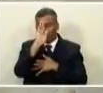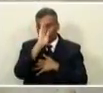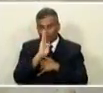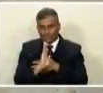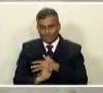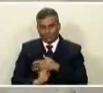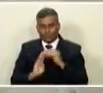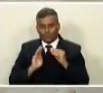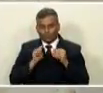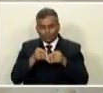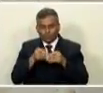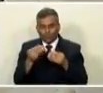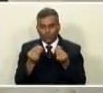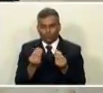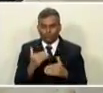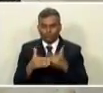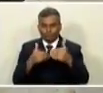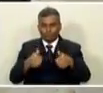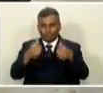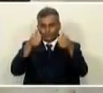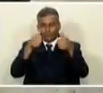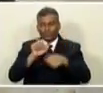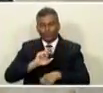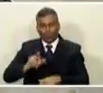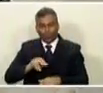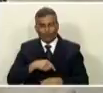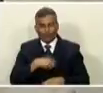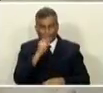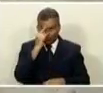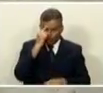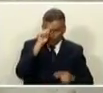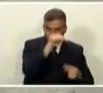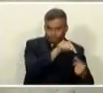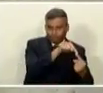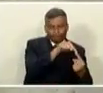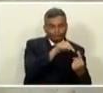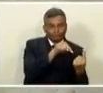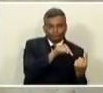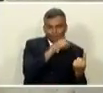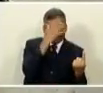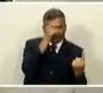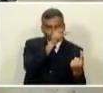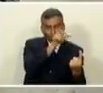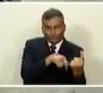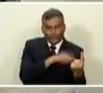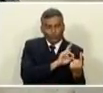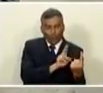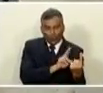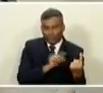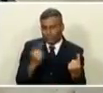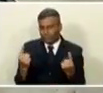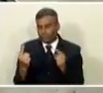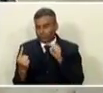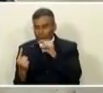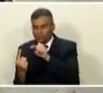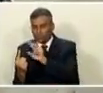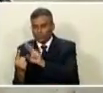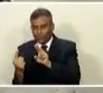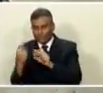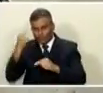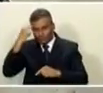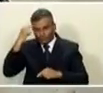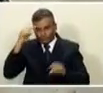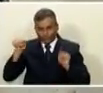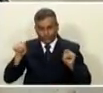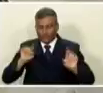nomes, em uma questão simplesmente eleitoral de poder, quem ganha, quem não ganha. Agora vamos para uma segunda